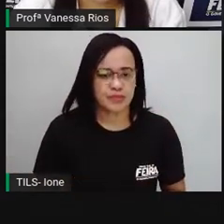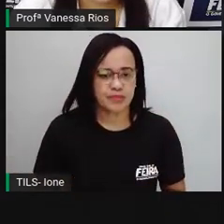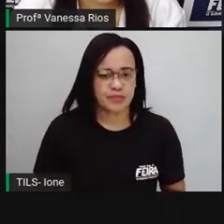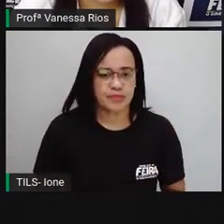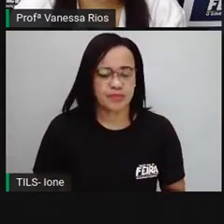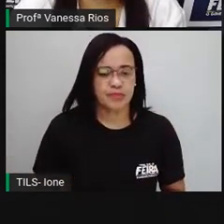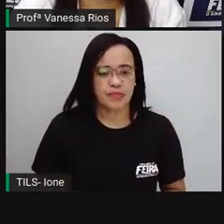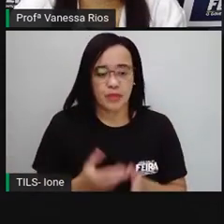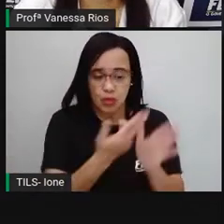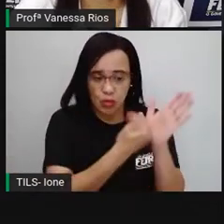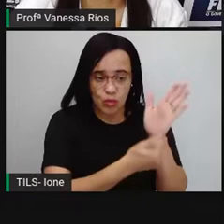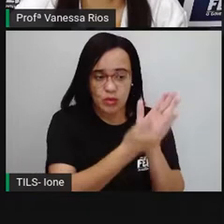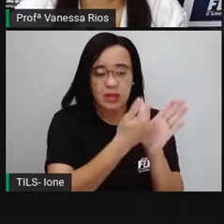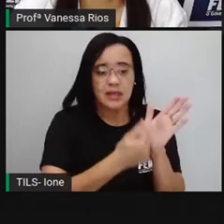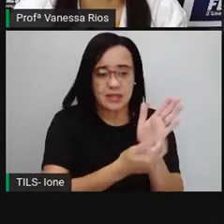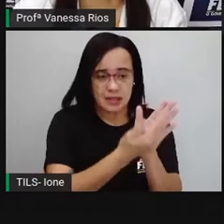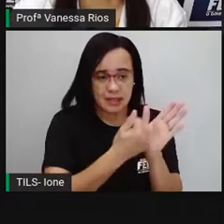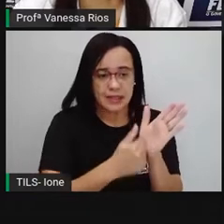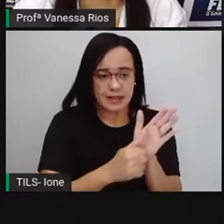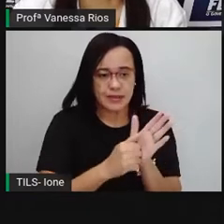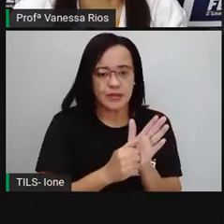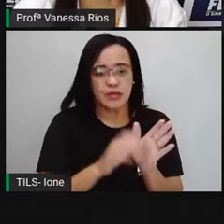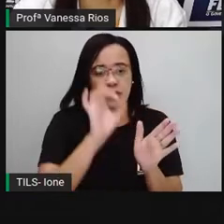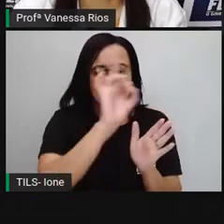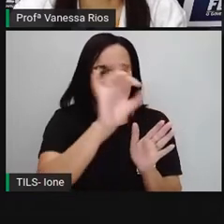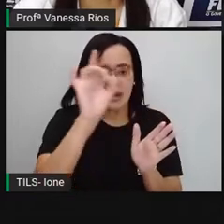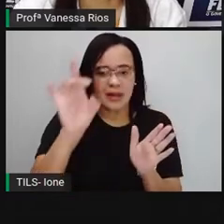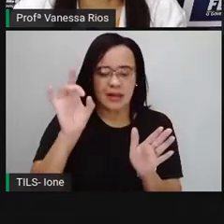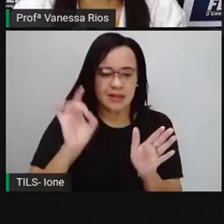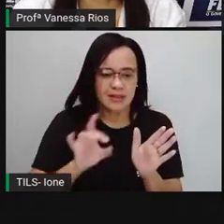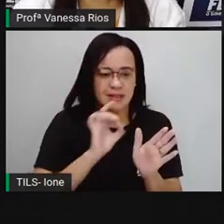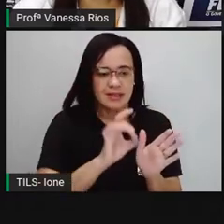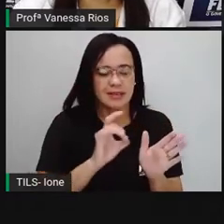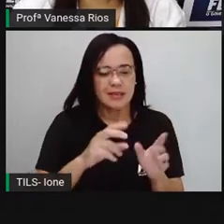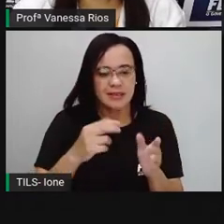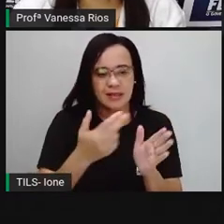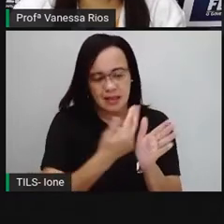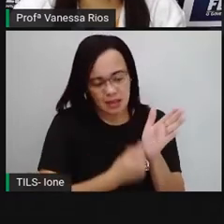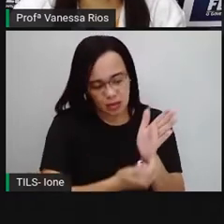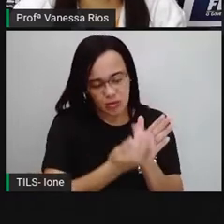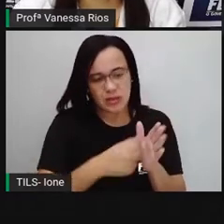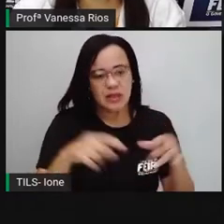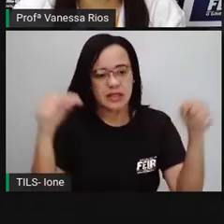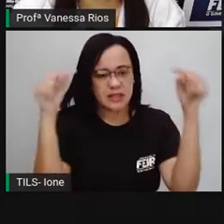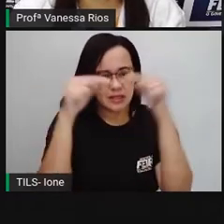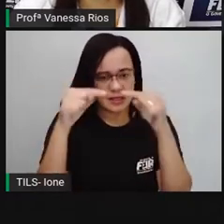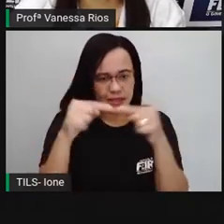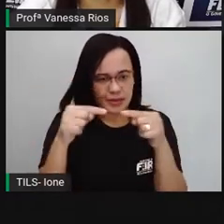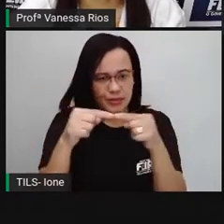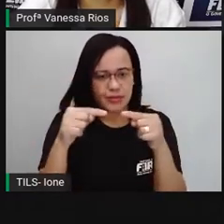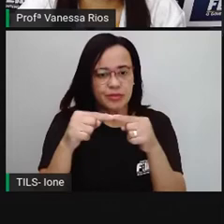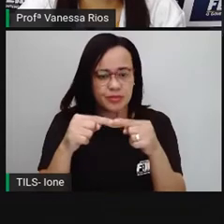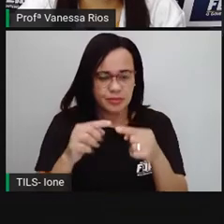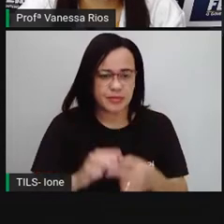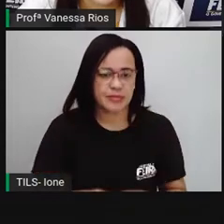espacial ou sólido geométrico. Então, a gente observa aqui no cubo, né, que ele é formado